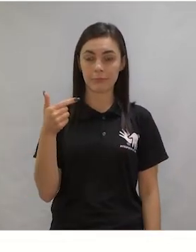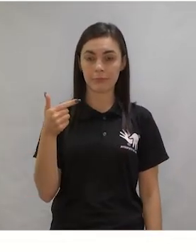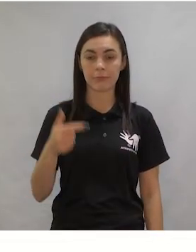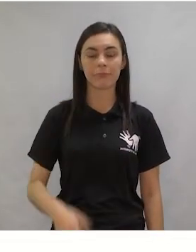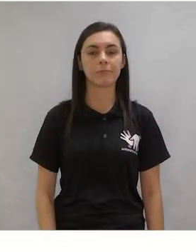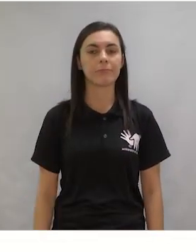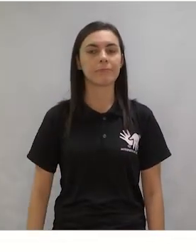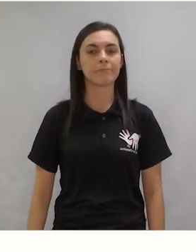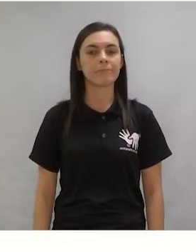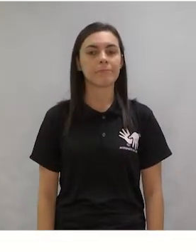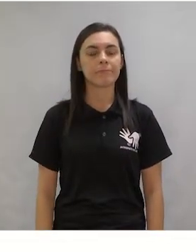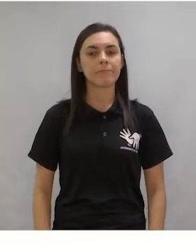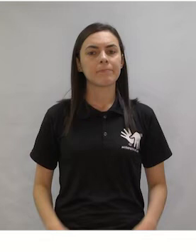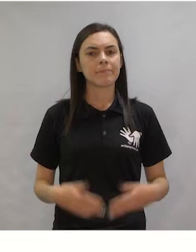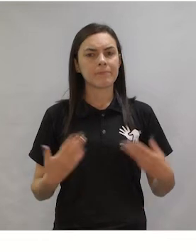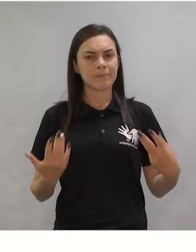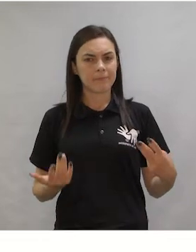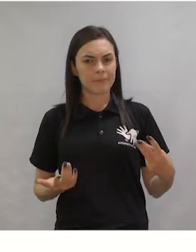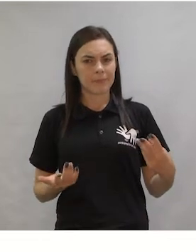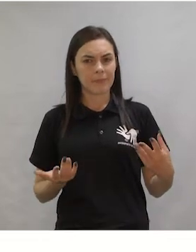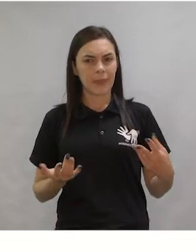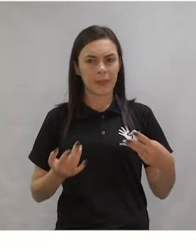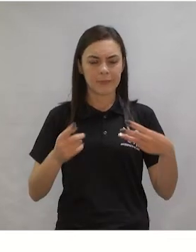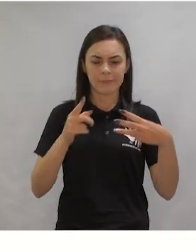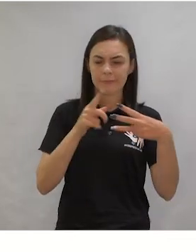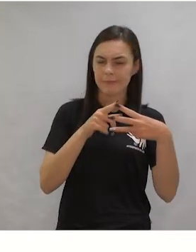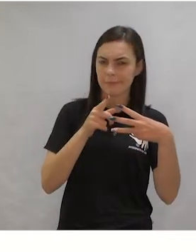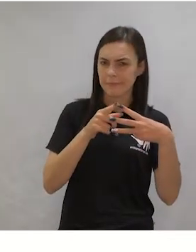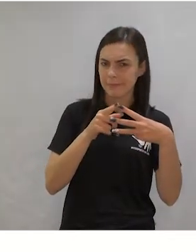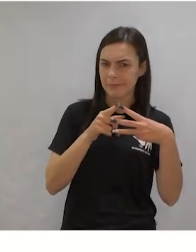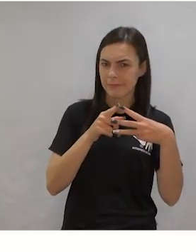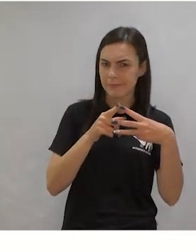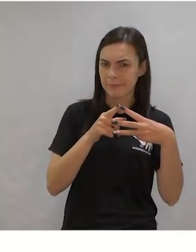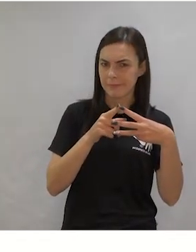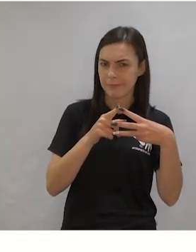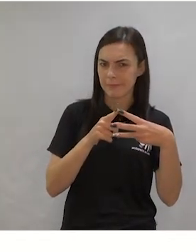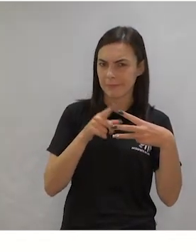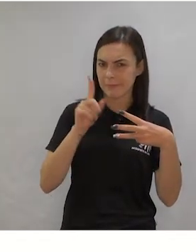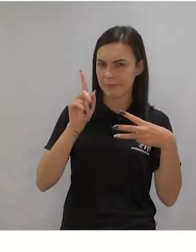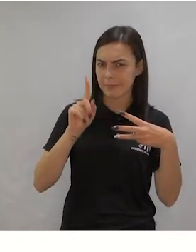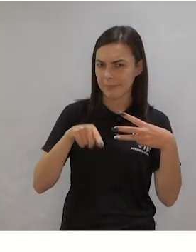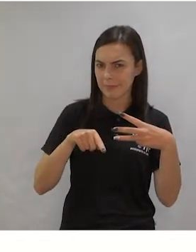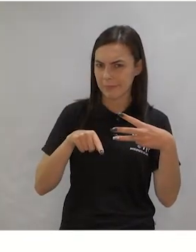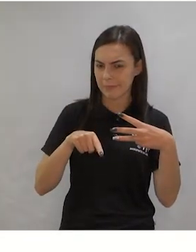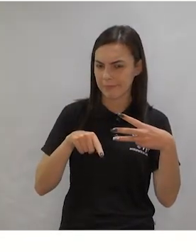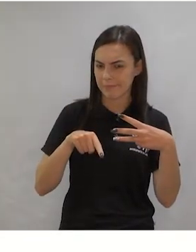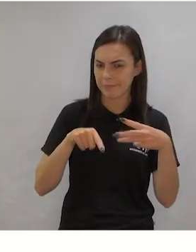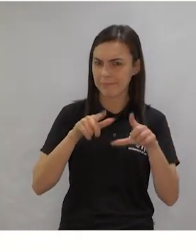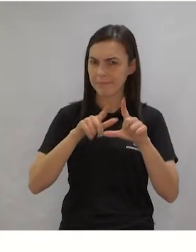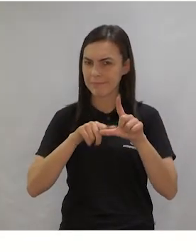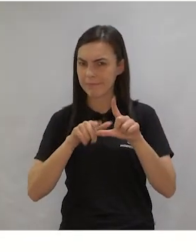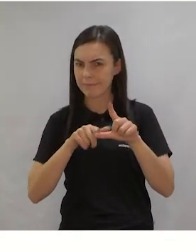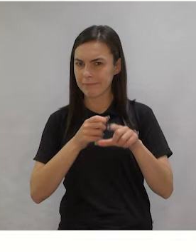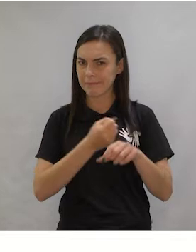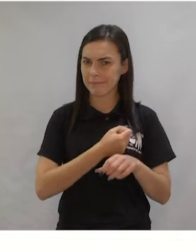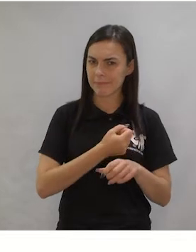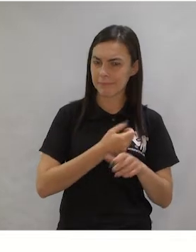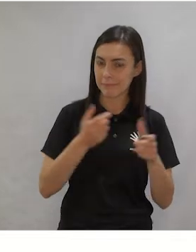2. Será que a expressão A, que é uma expressão algébrica ou